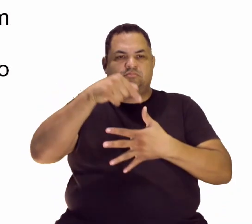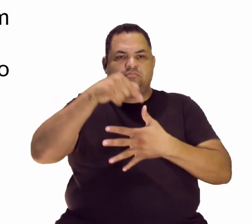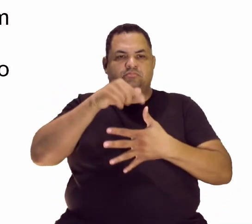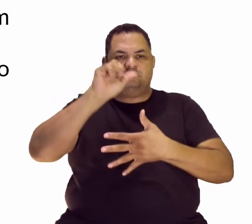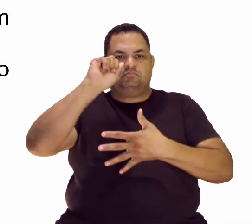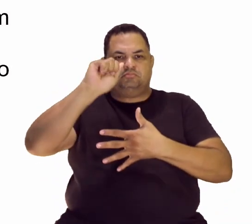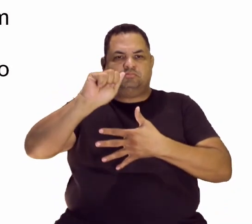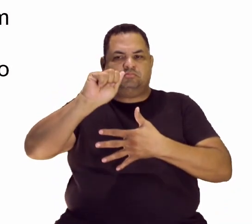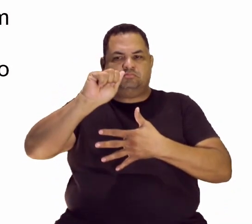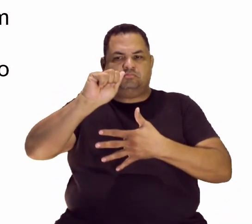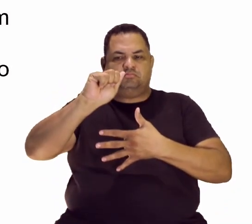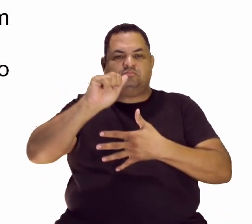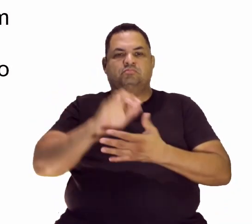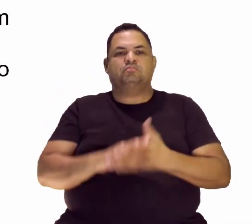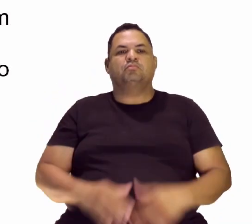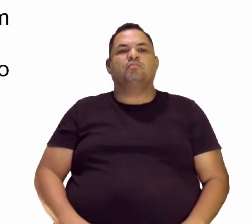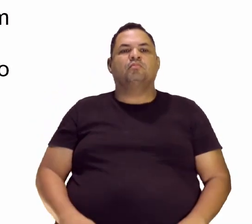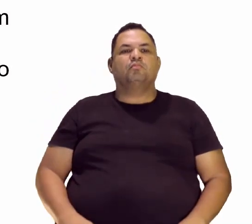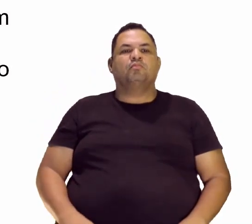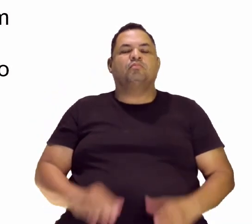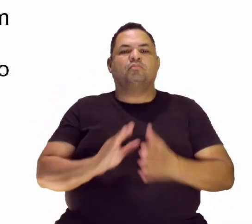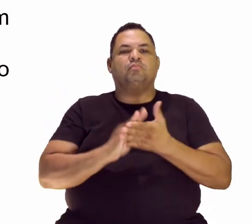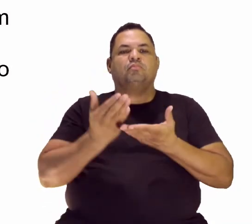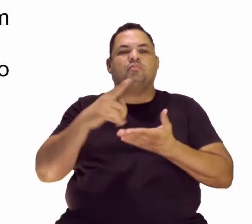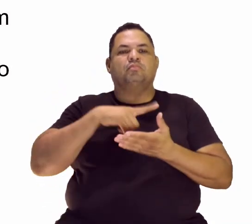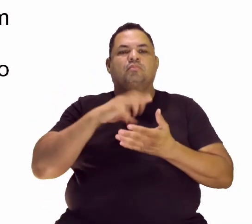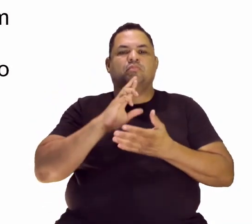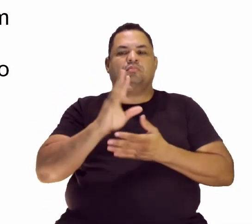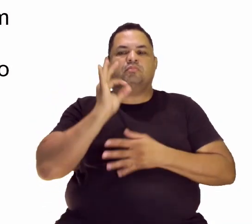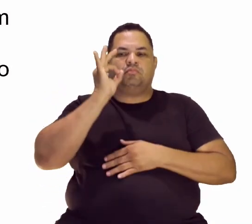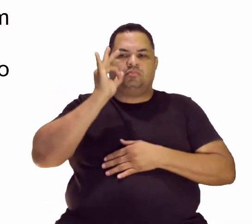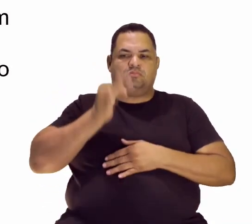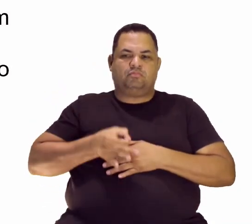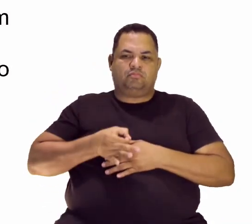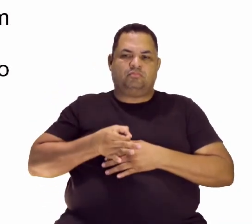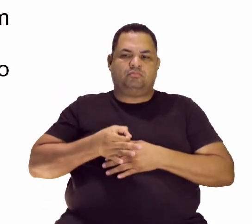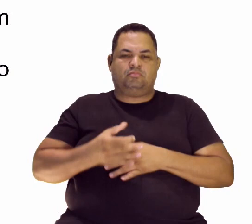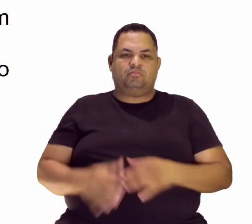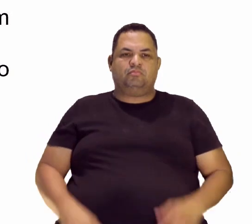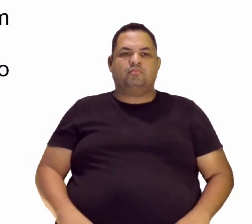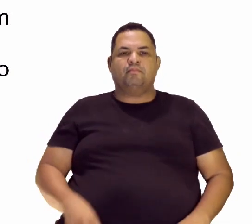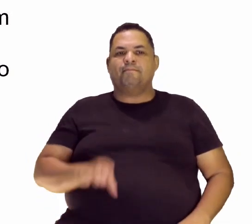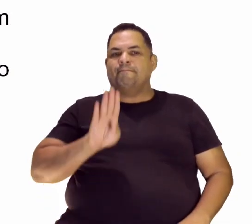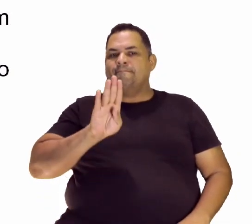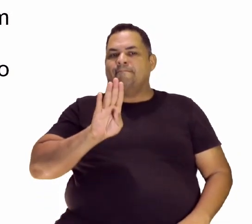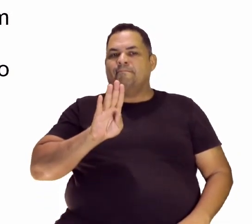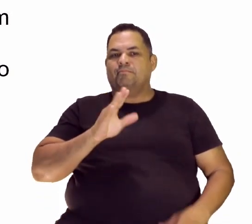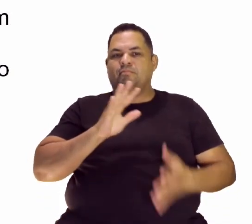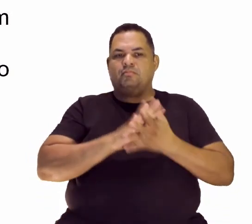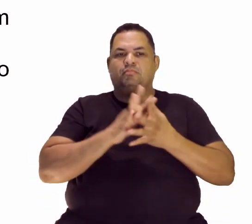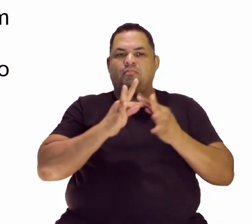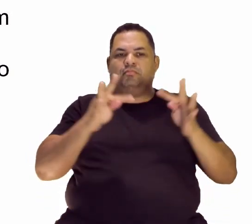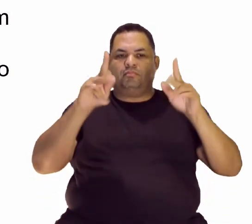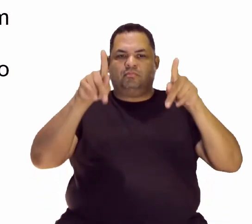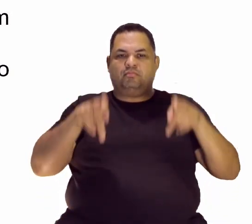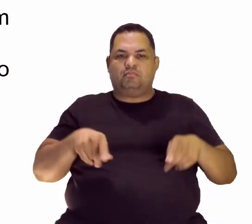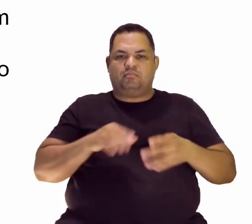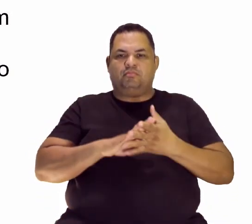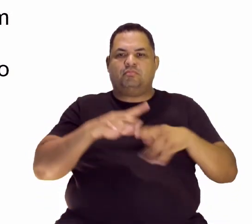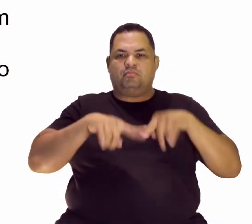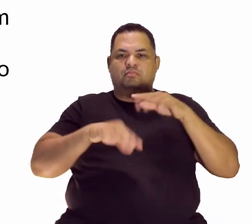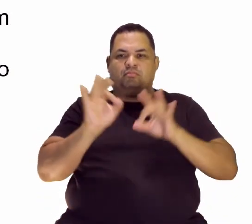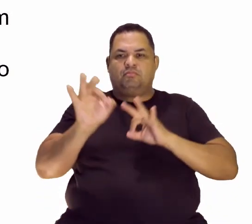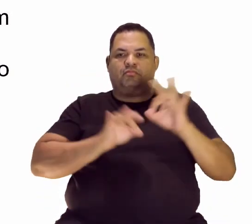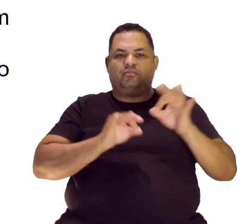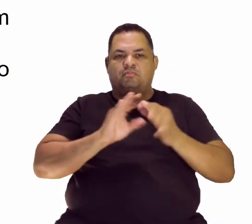alternativa letra A, onde está a resposta correta. Na letra B, na tabela periódica, os elementos estão